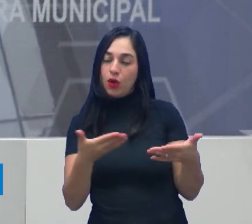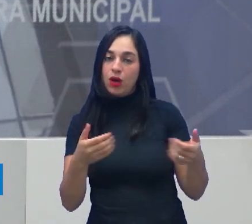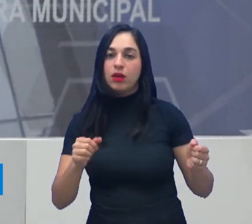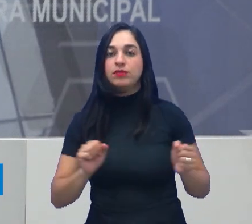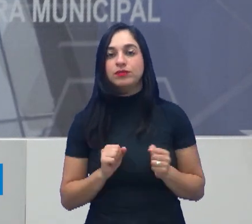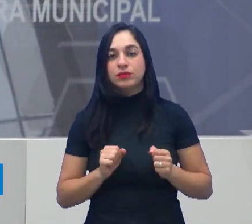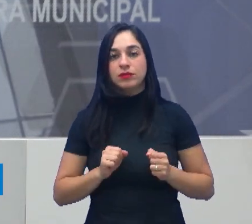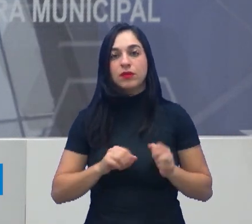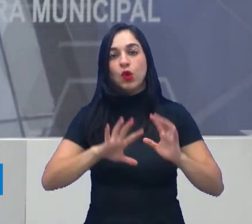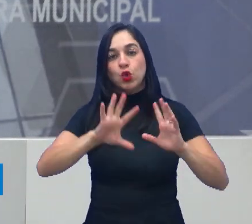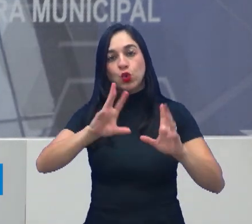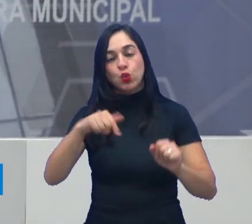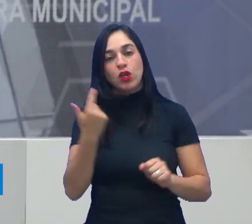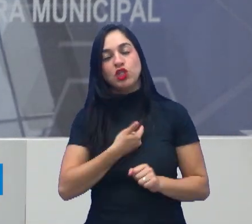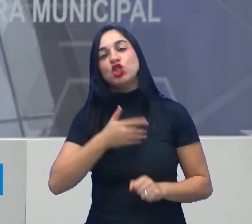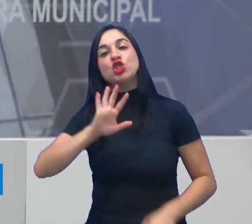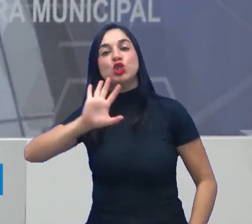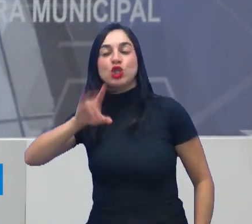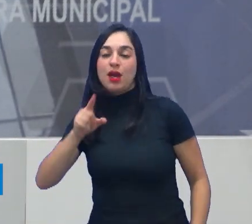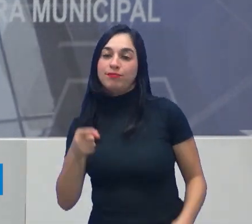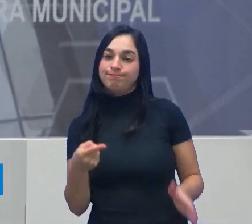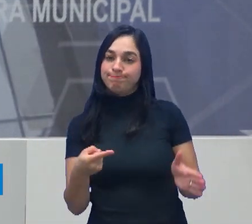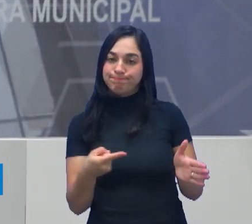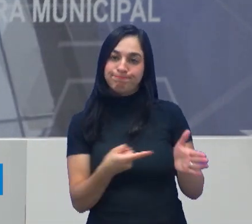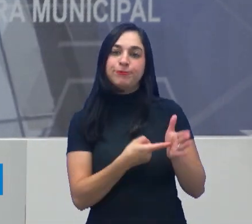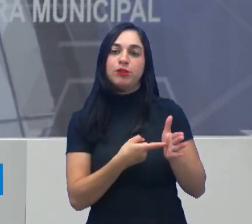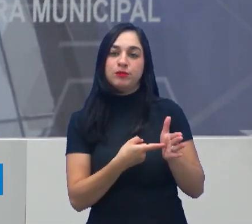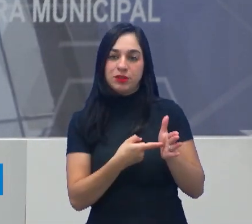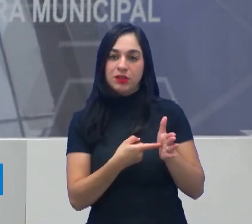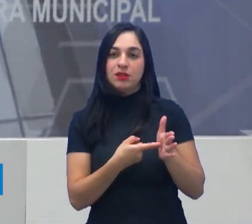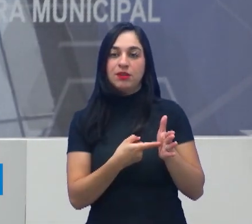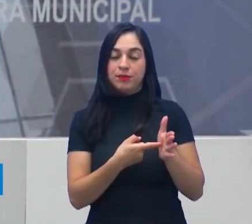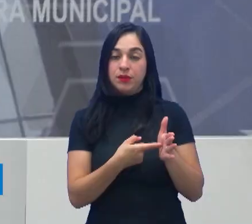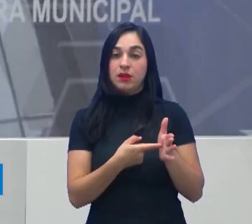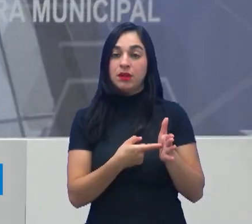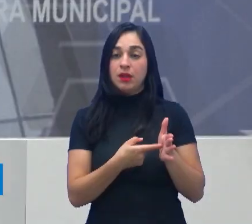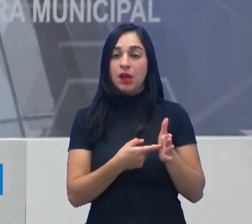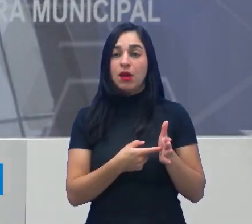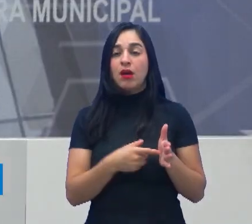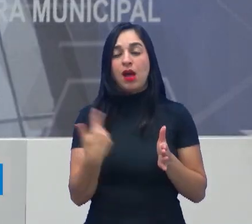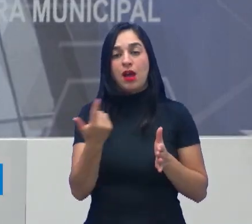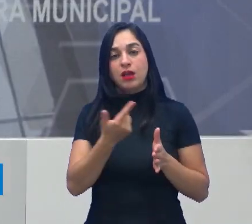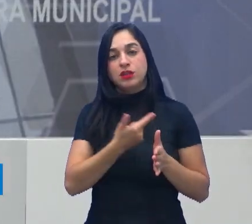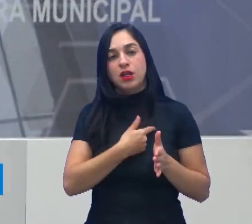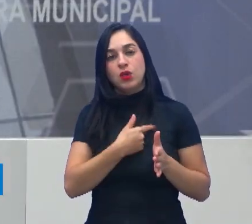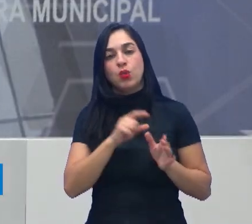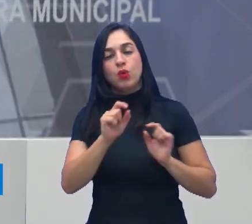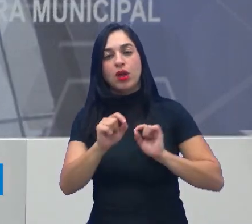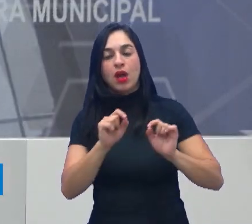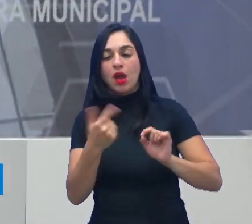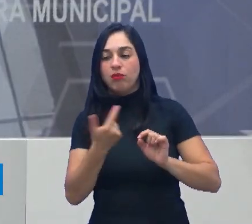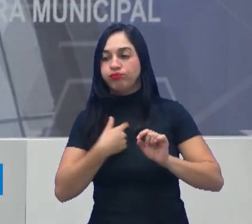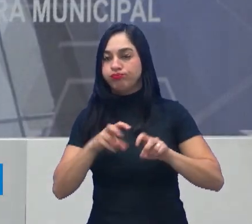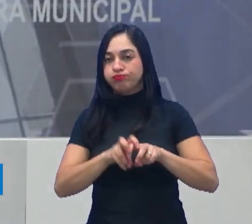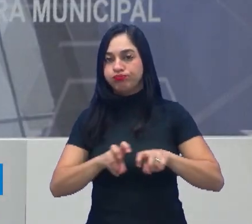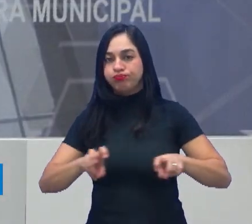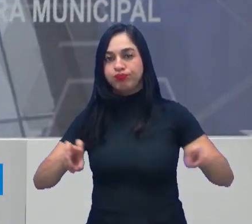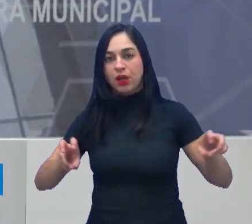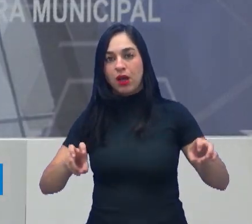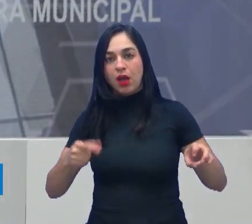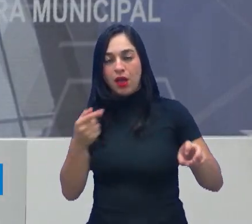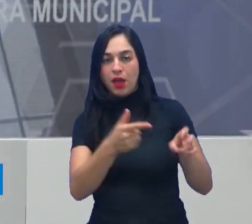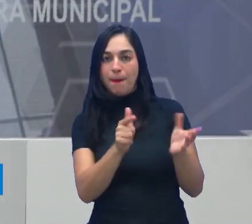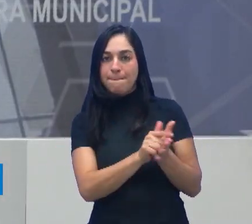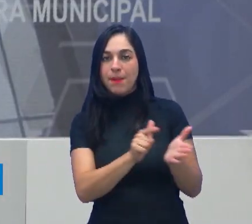gente denunciou. Não há um ato, e é importante frisar isso, não há um ato da mesa ou uma resolução que defina esse material